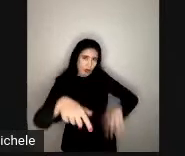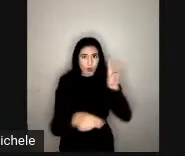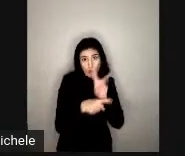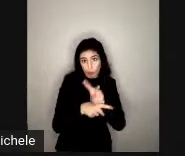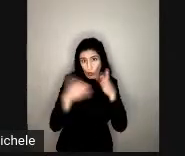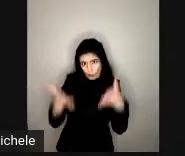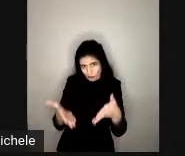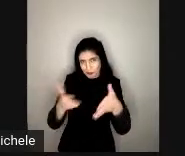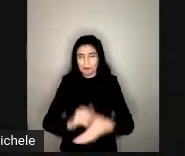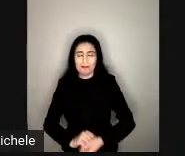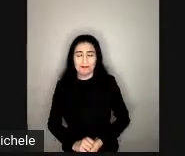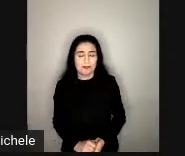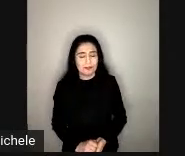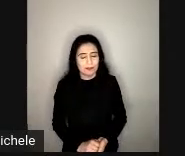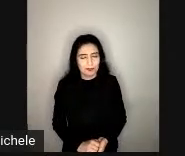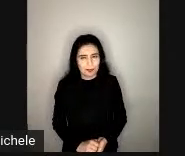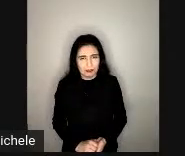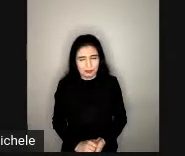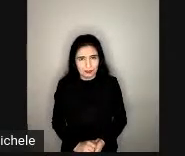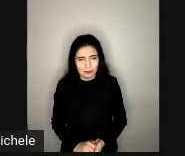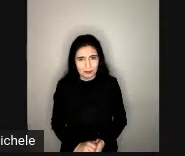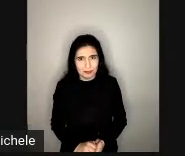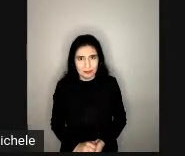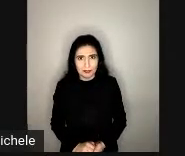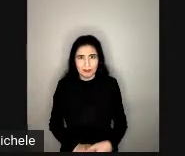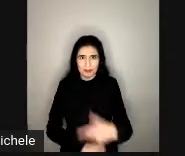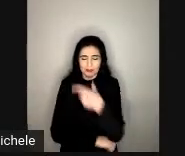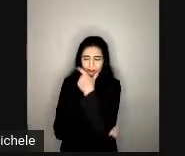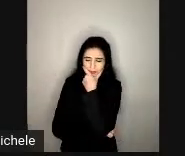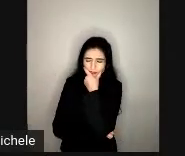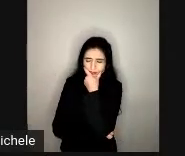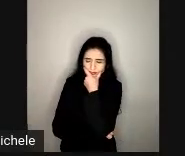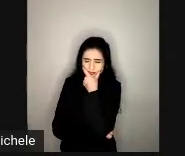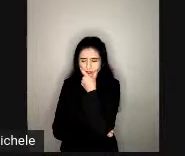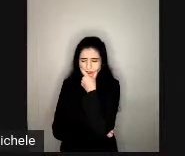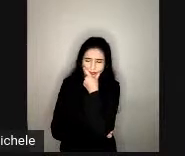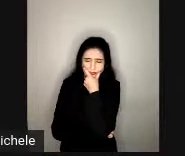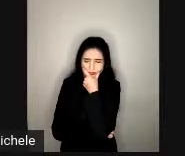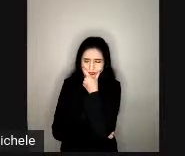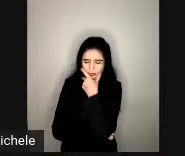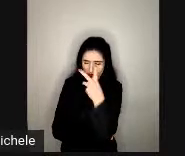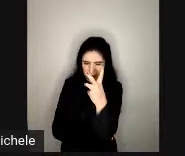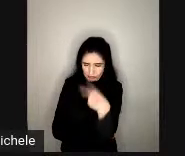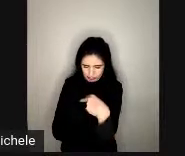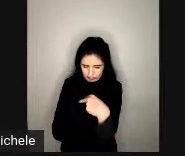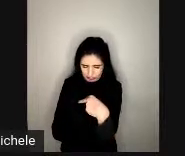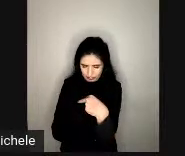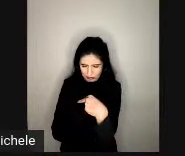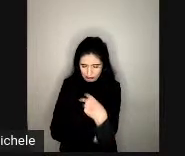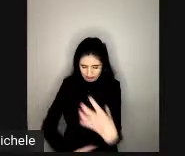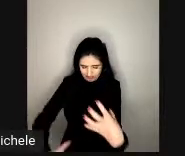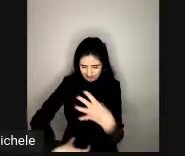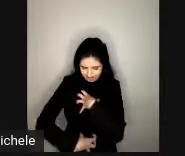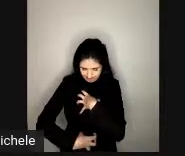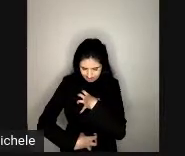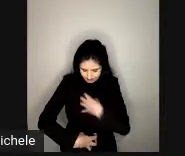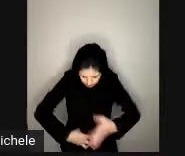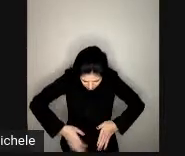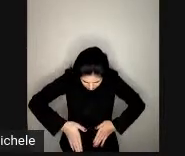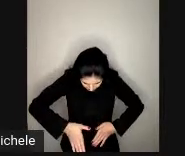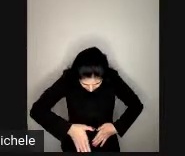E eu olhei e senti. Então eu me toquei, senti ali